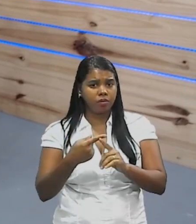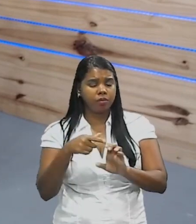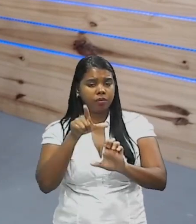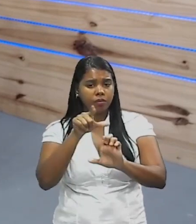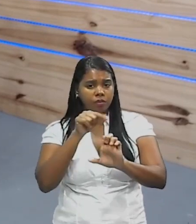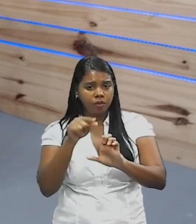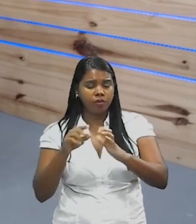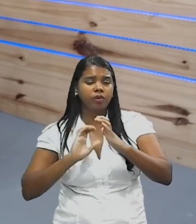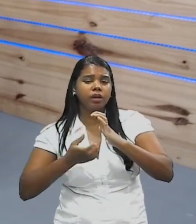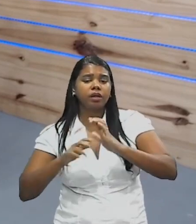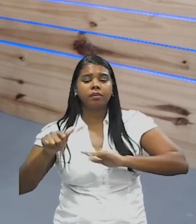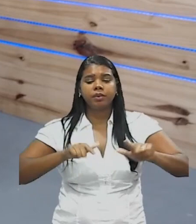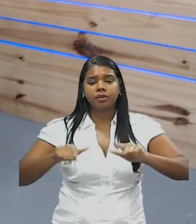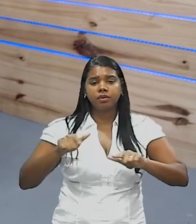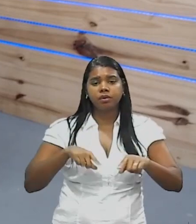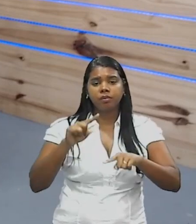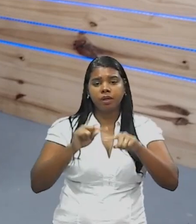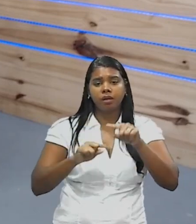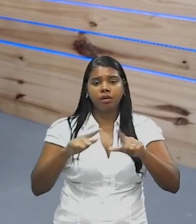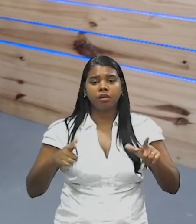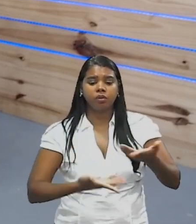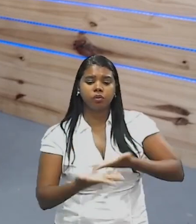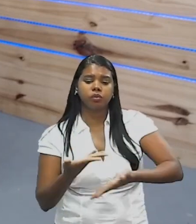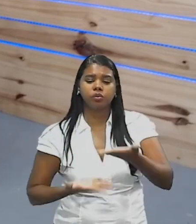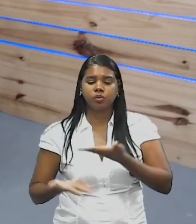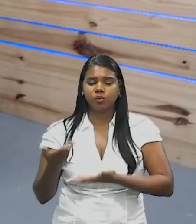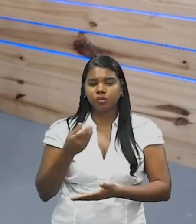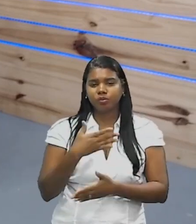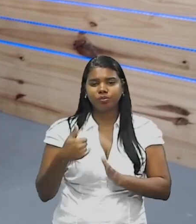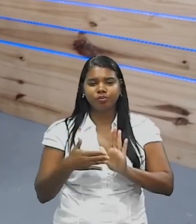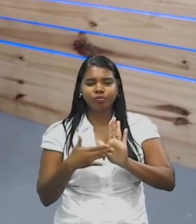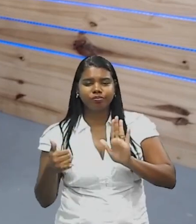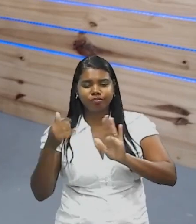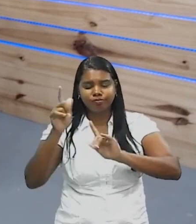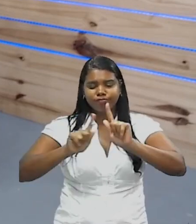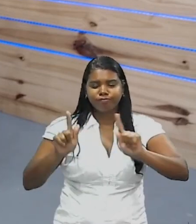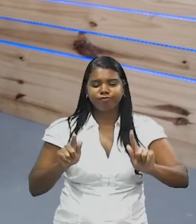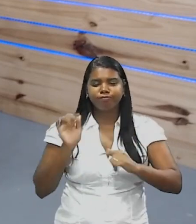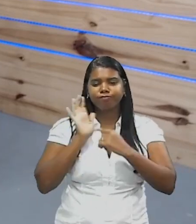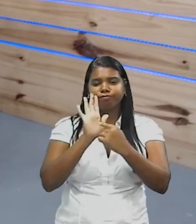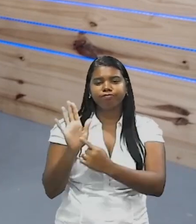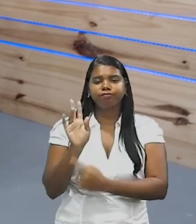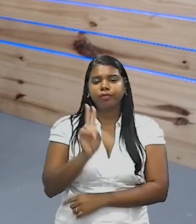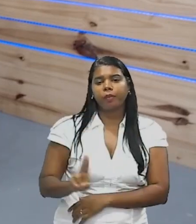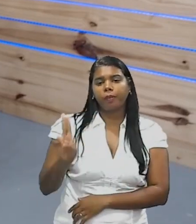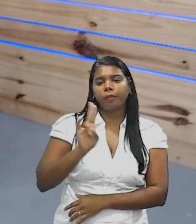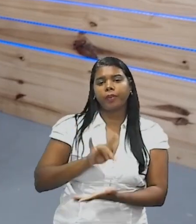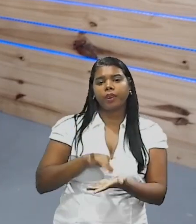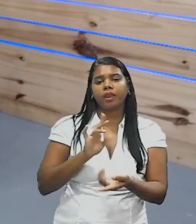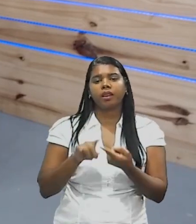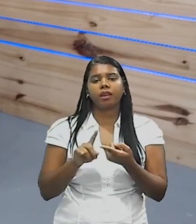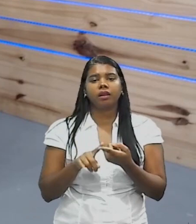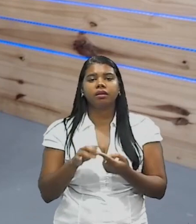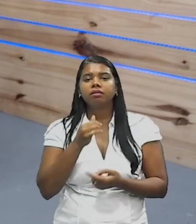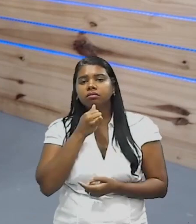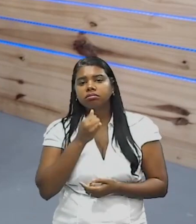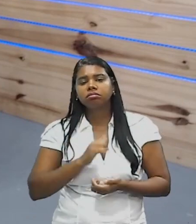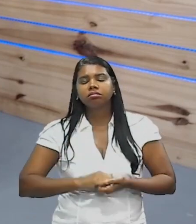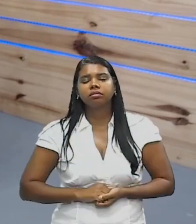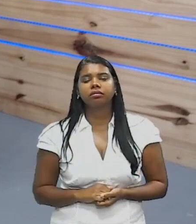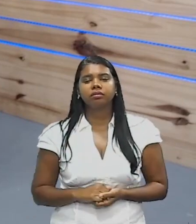com produtos e serviços de qualidade, ressaltando, utilizando ferramentas, vamos dizer